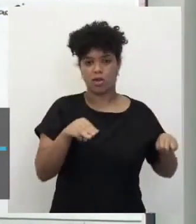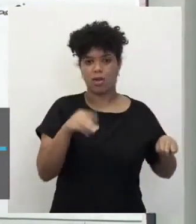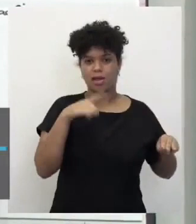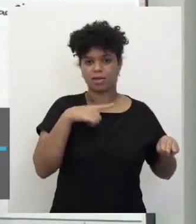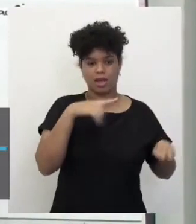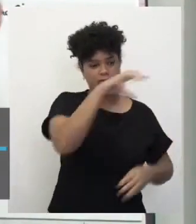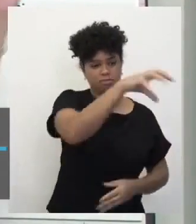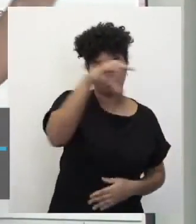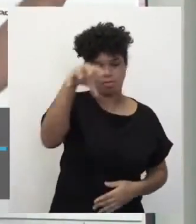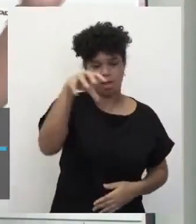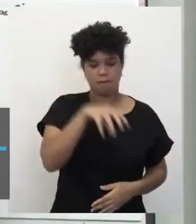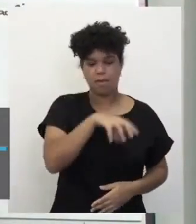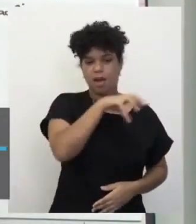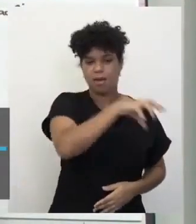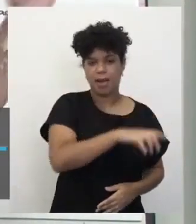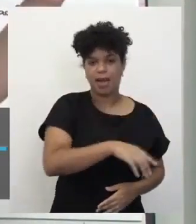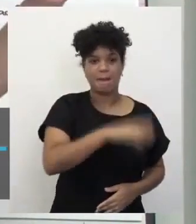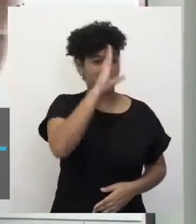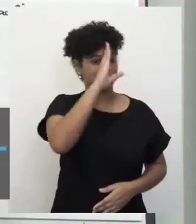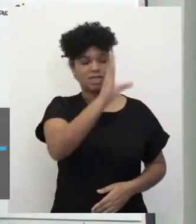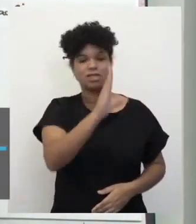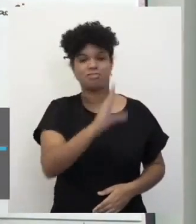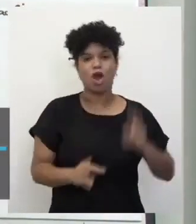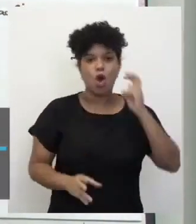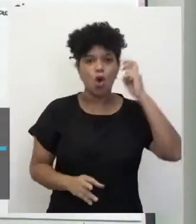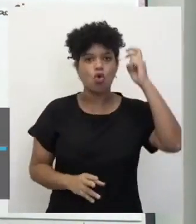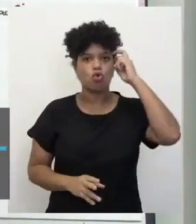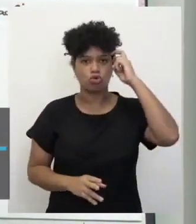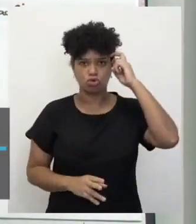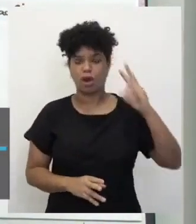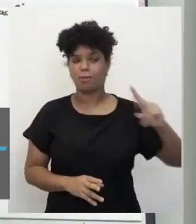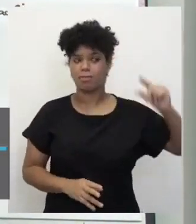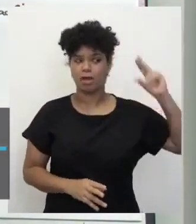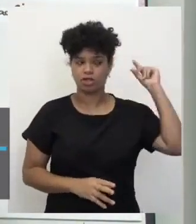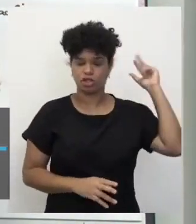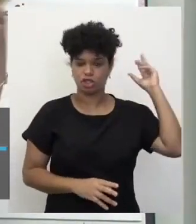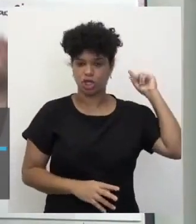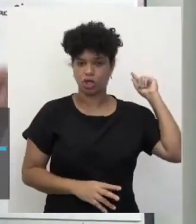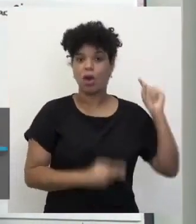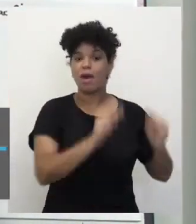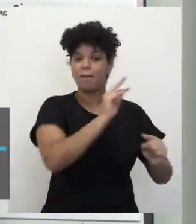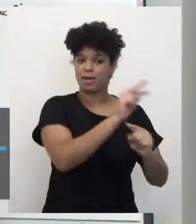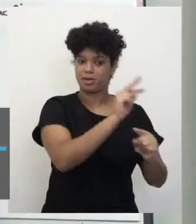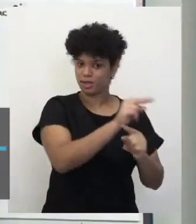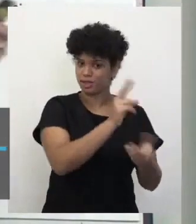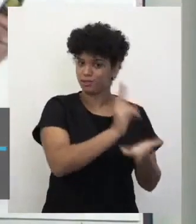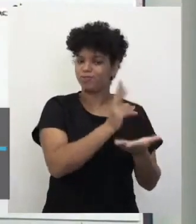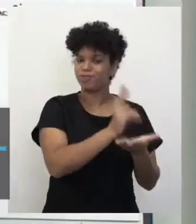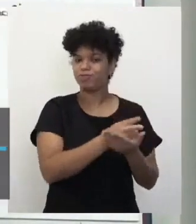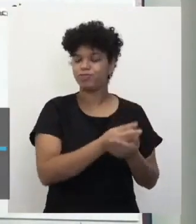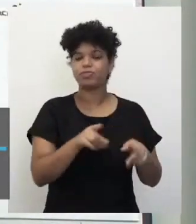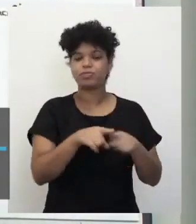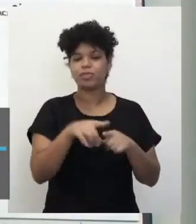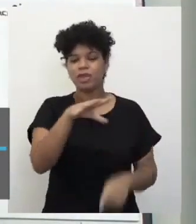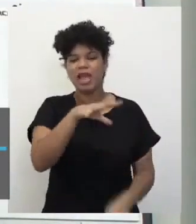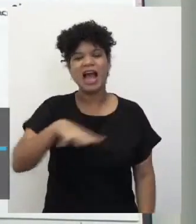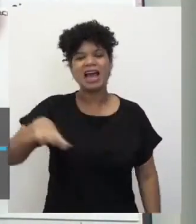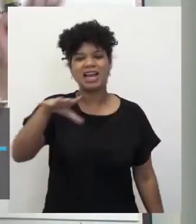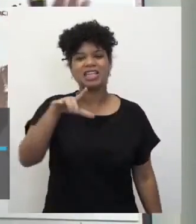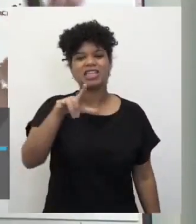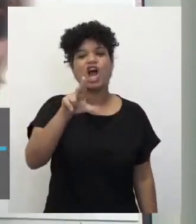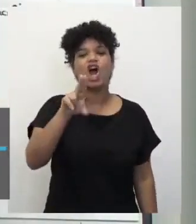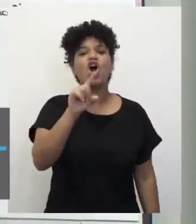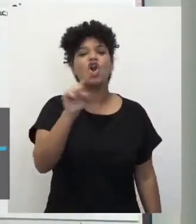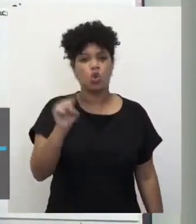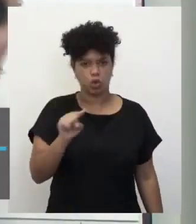Então, esse conjunto arquitetônico, né? E ainda a Estação da Luz, que é todo, né? Todos esses prédios aí, eles foram